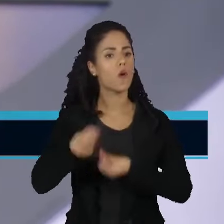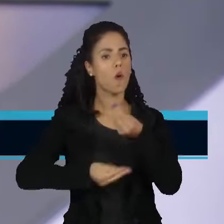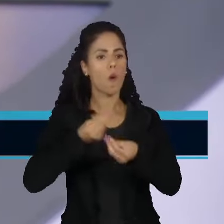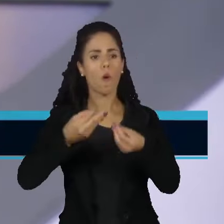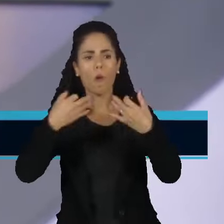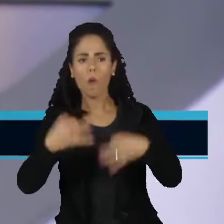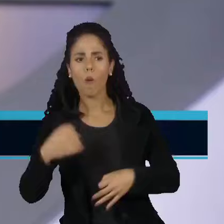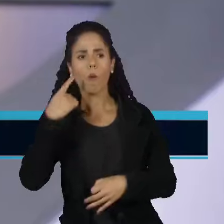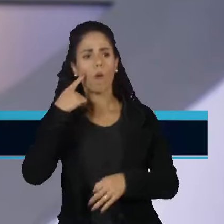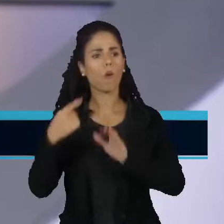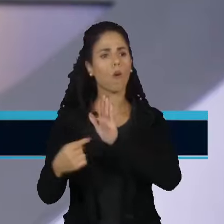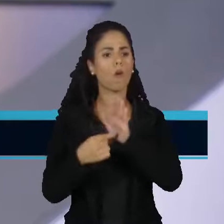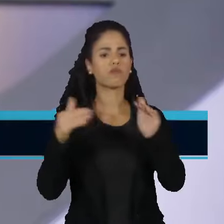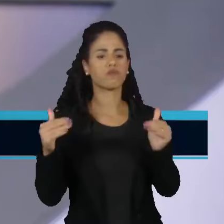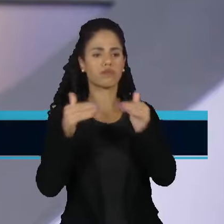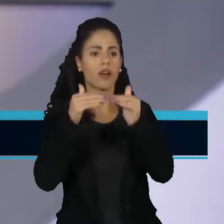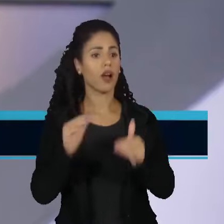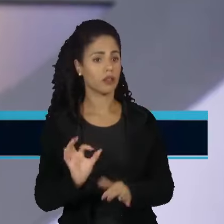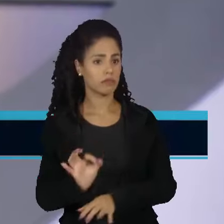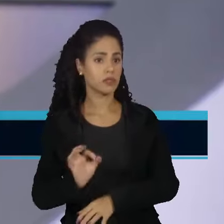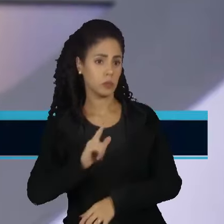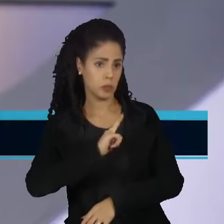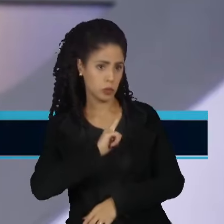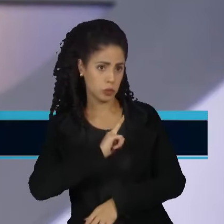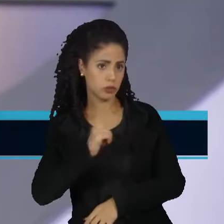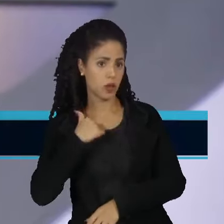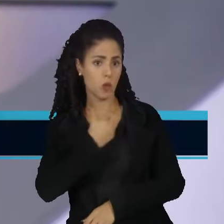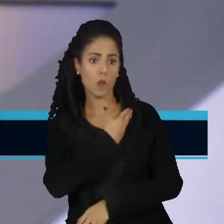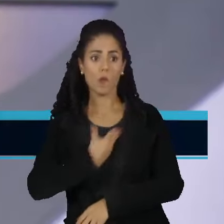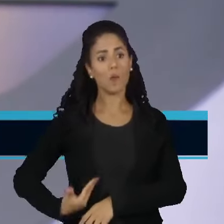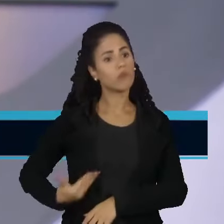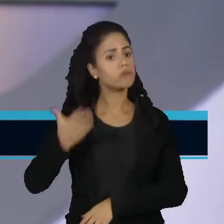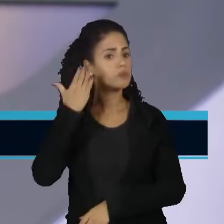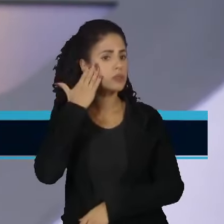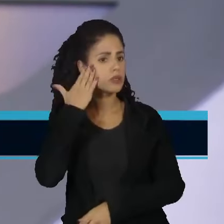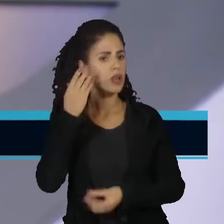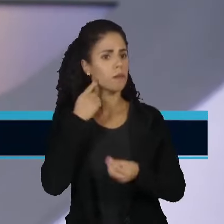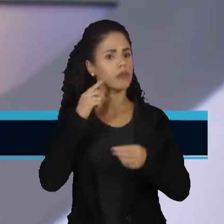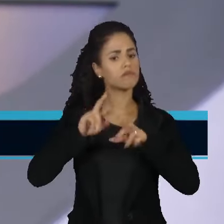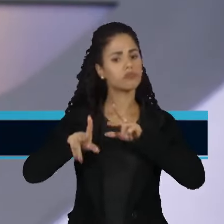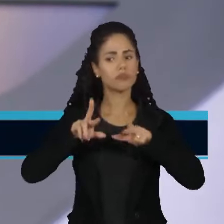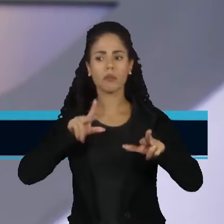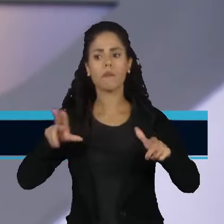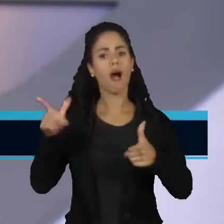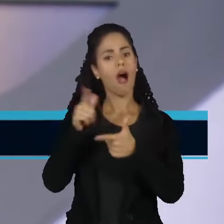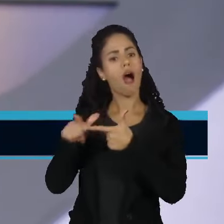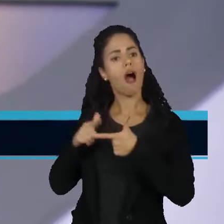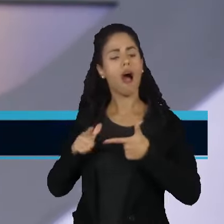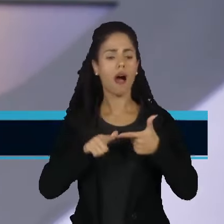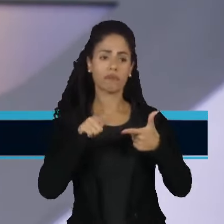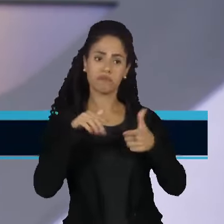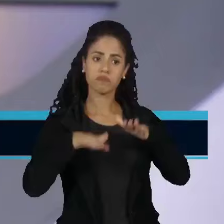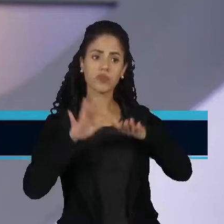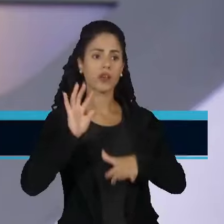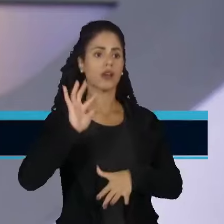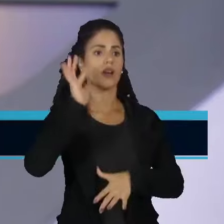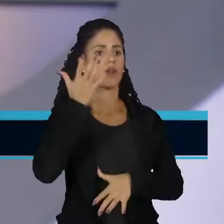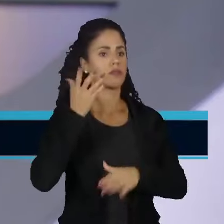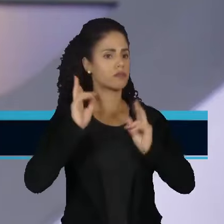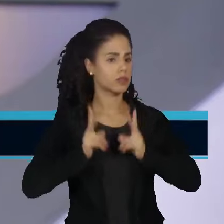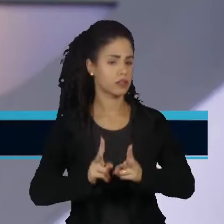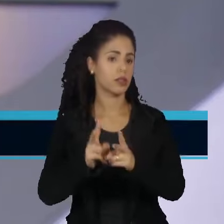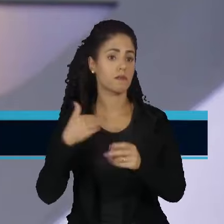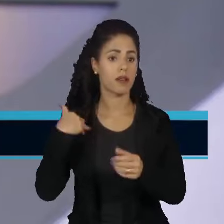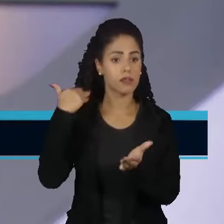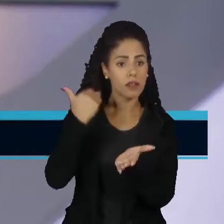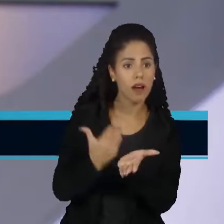como algo hegemônico, né, monolítico. A gente tem um governo que tem divergências e diversas representações dentro de si, mas a